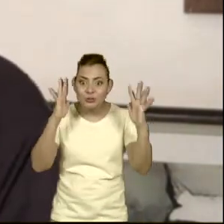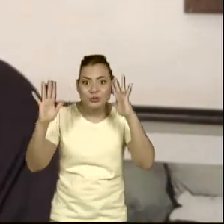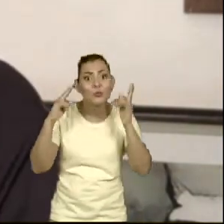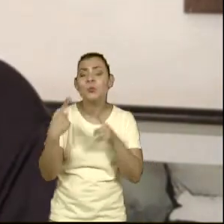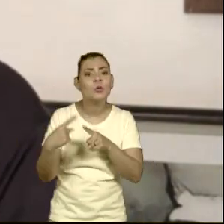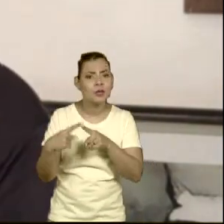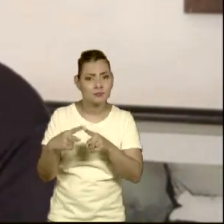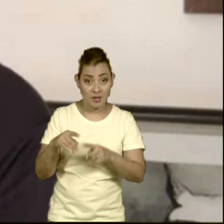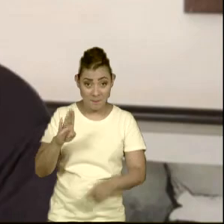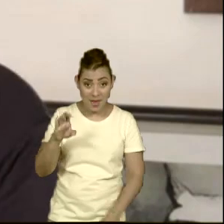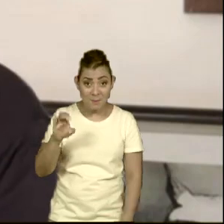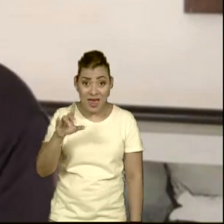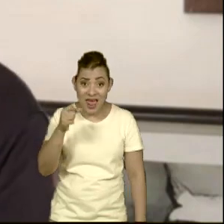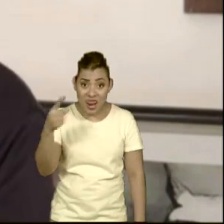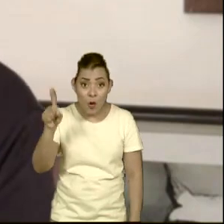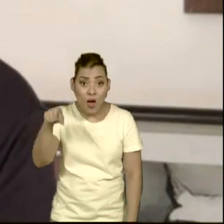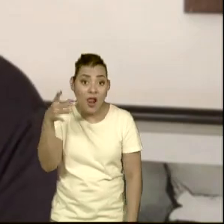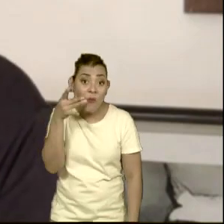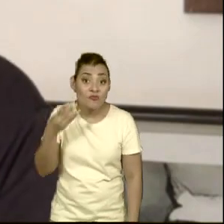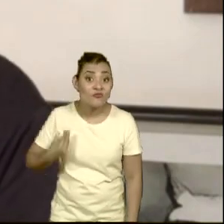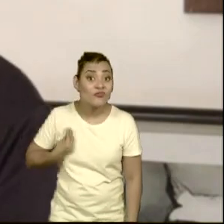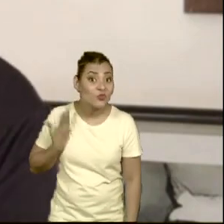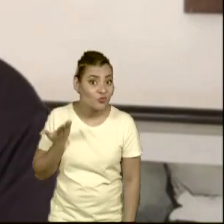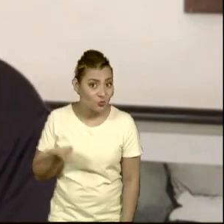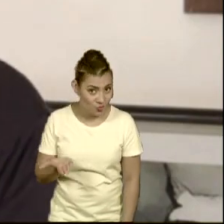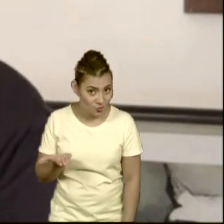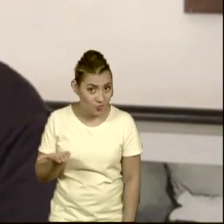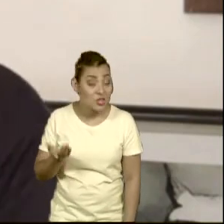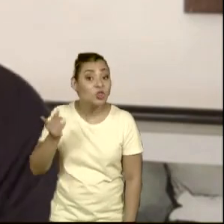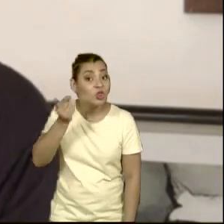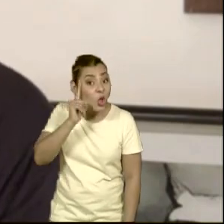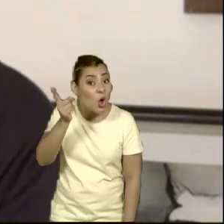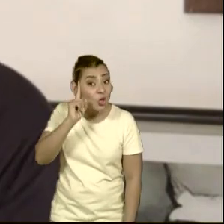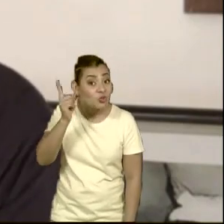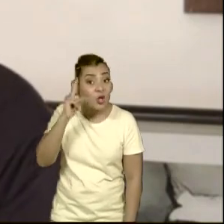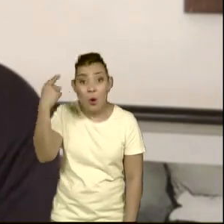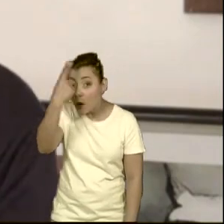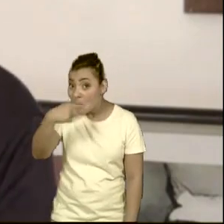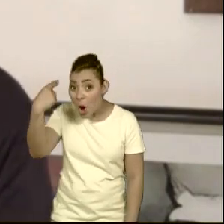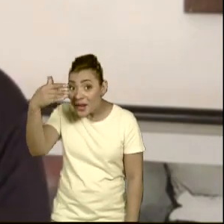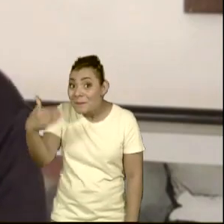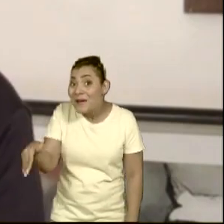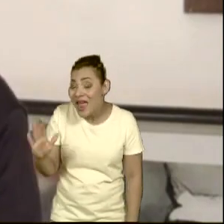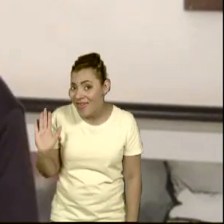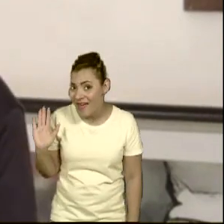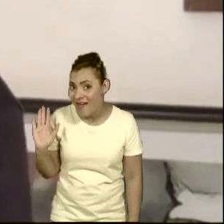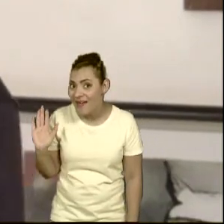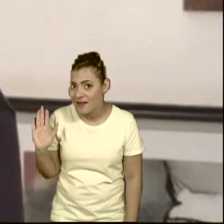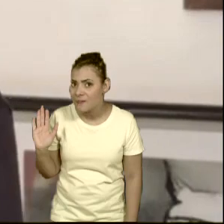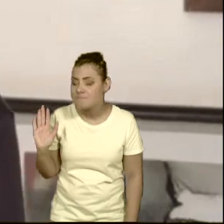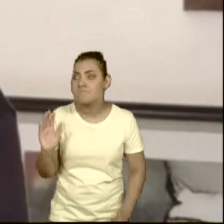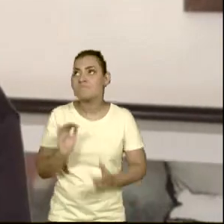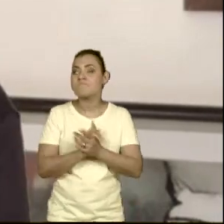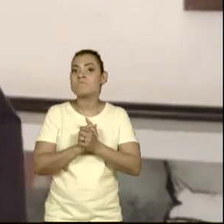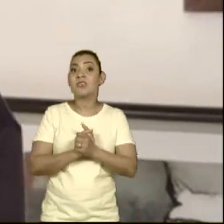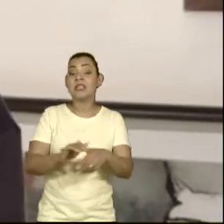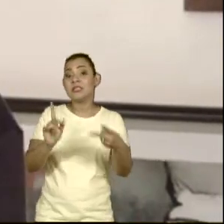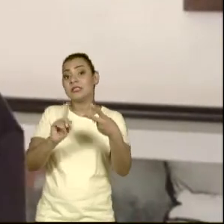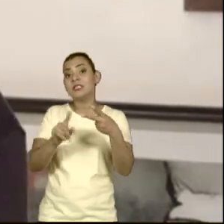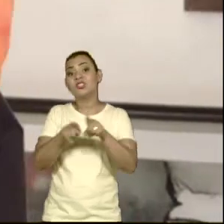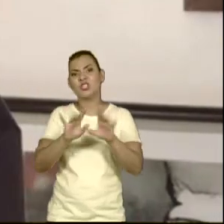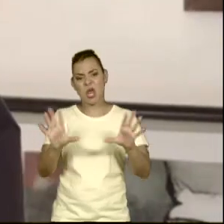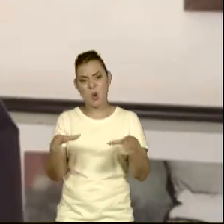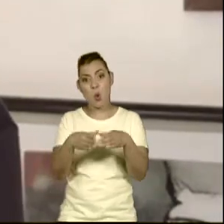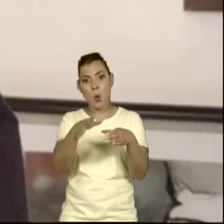Primeiro, ele era ao vivo, programa ao vivo, diário, com uma hora e meia de duração. Segundo, ele tinha um elenco